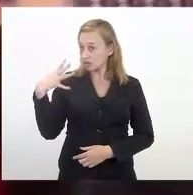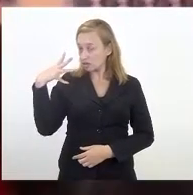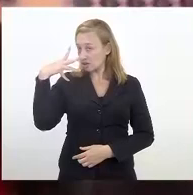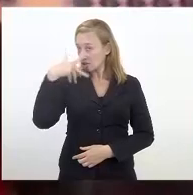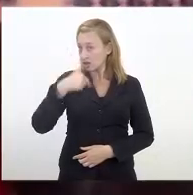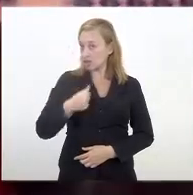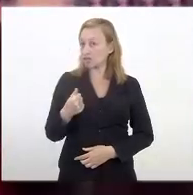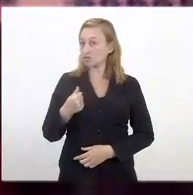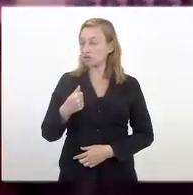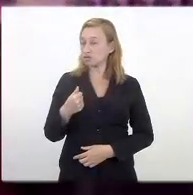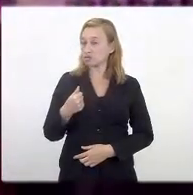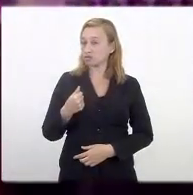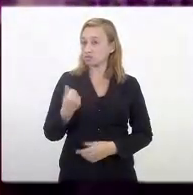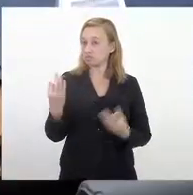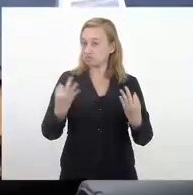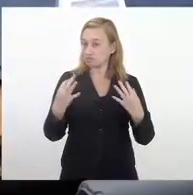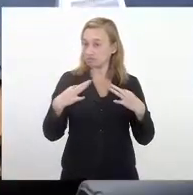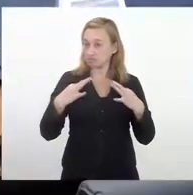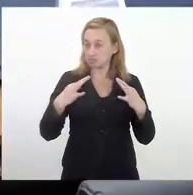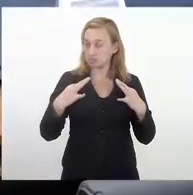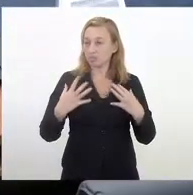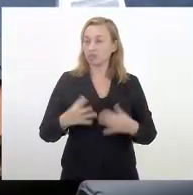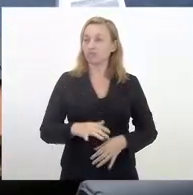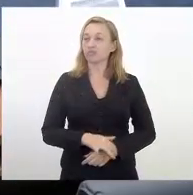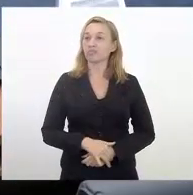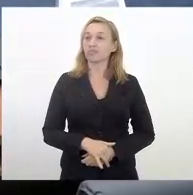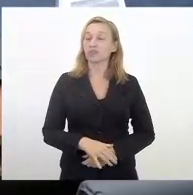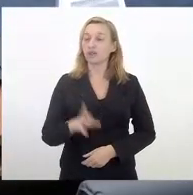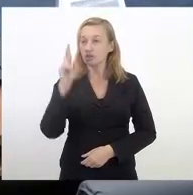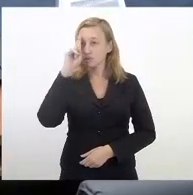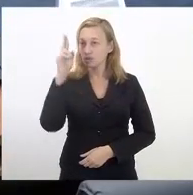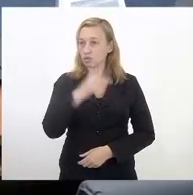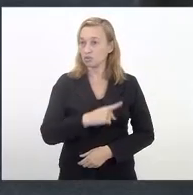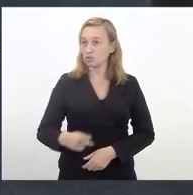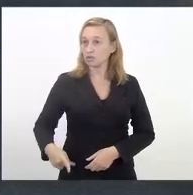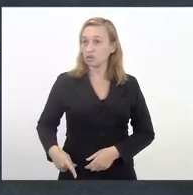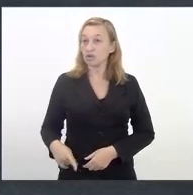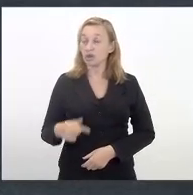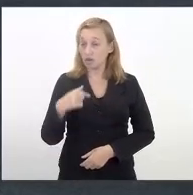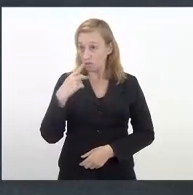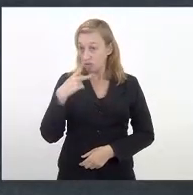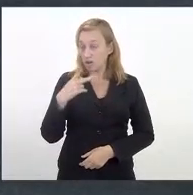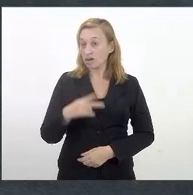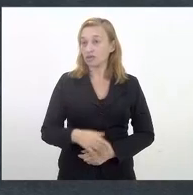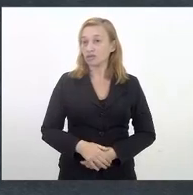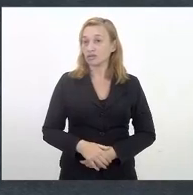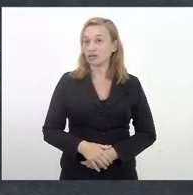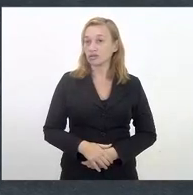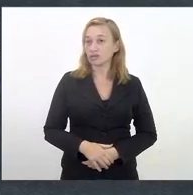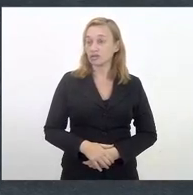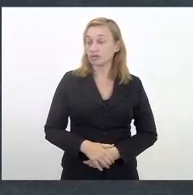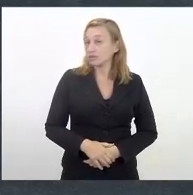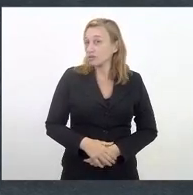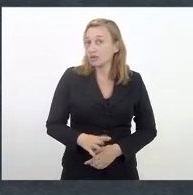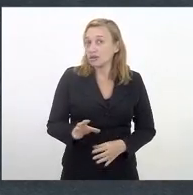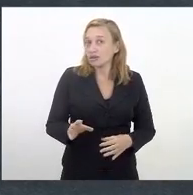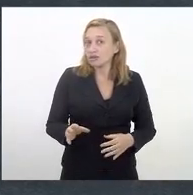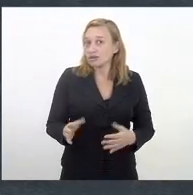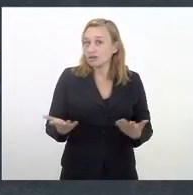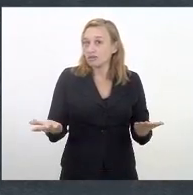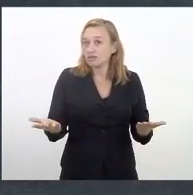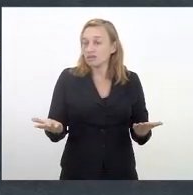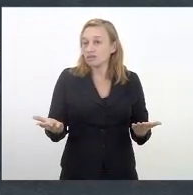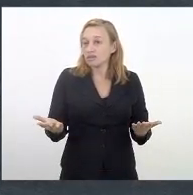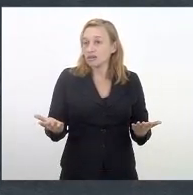realmente ele não pega o presidente eu lhe confesso que foi um mero acaso